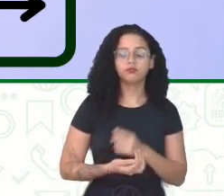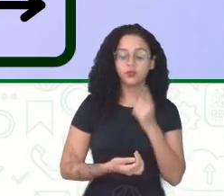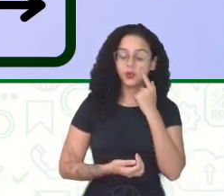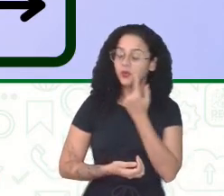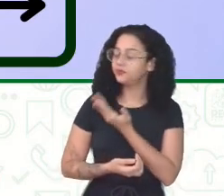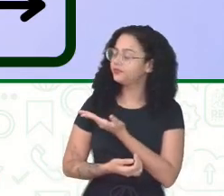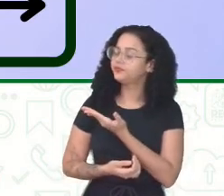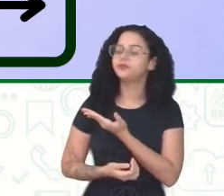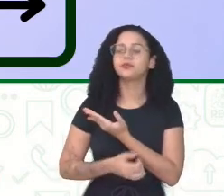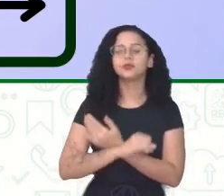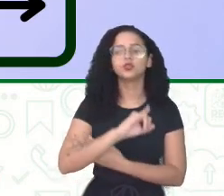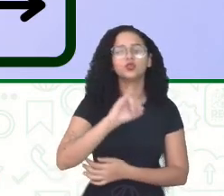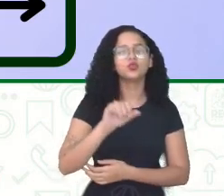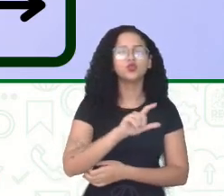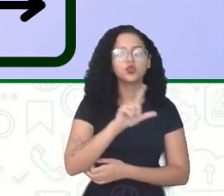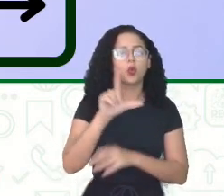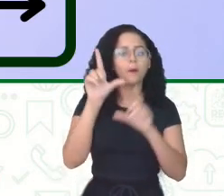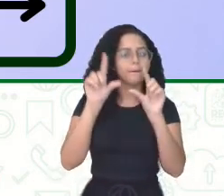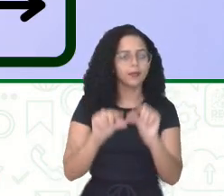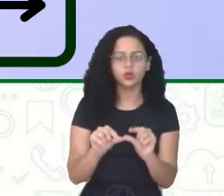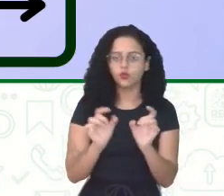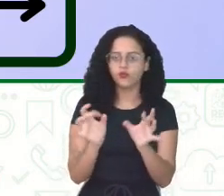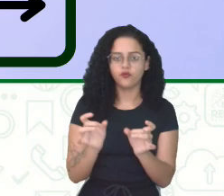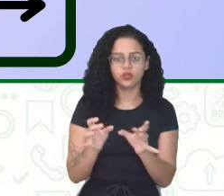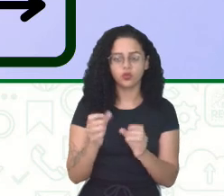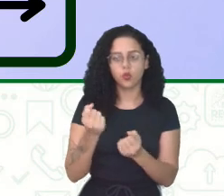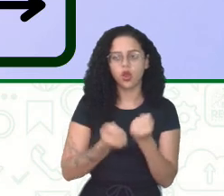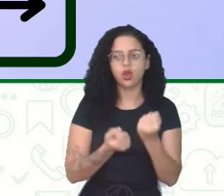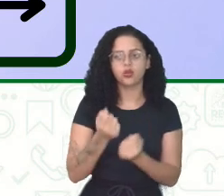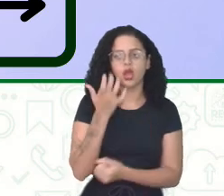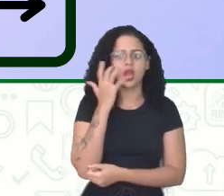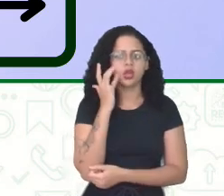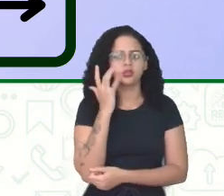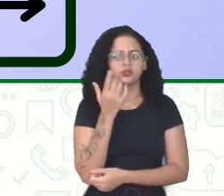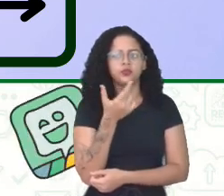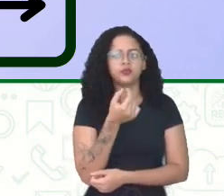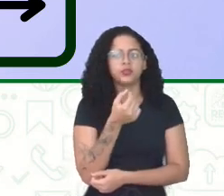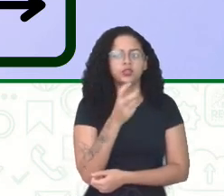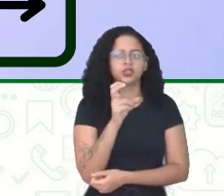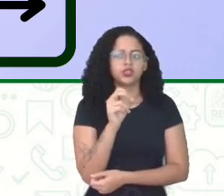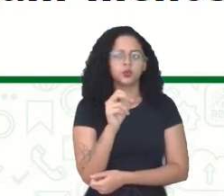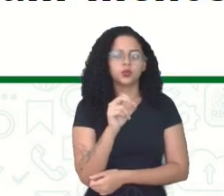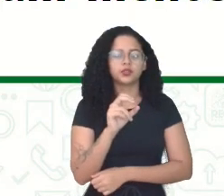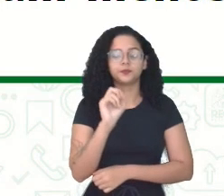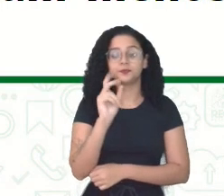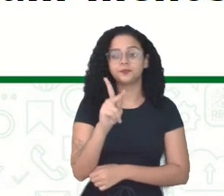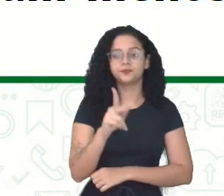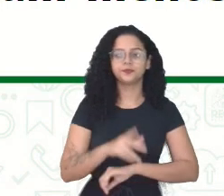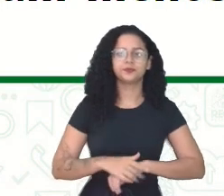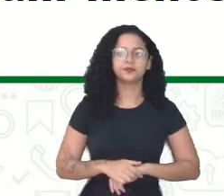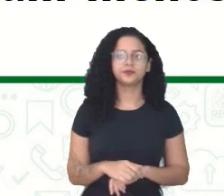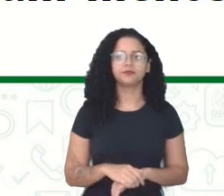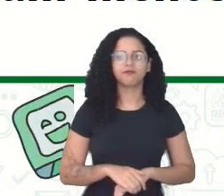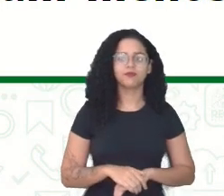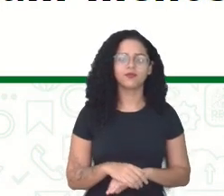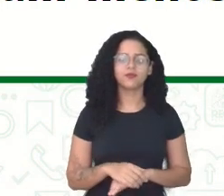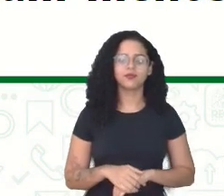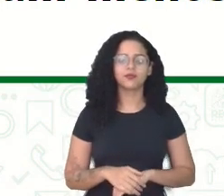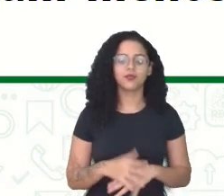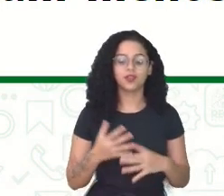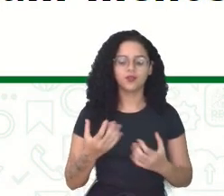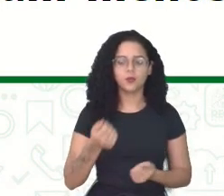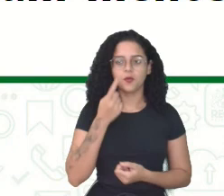Olha aí, em julho foi o menor, né? Acho que venderam 50, certo? Então, vamos